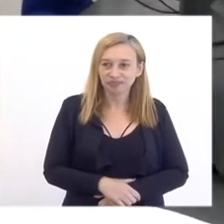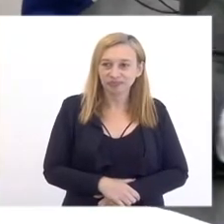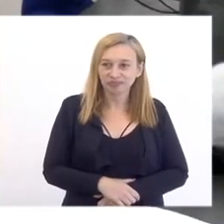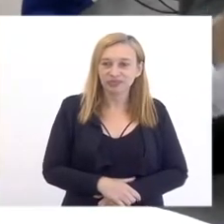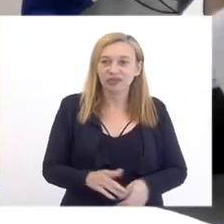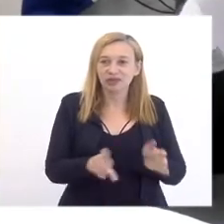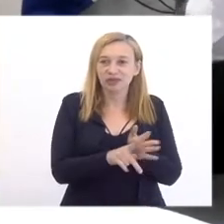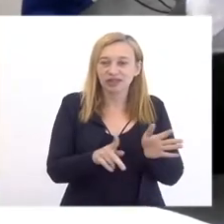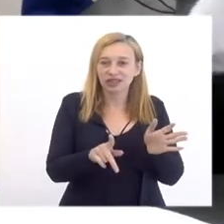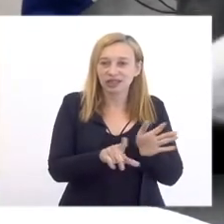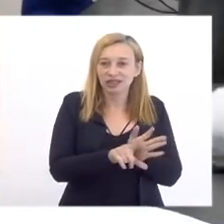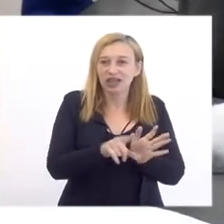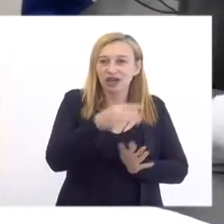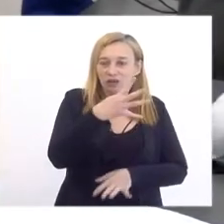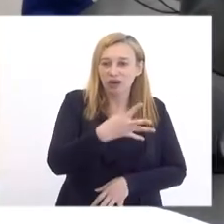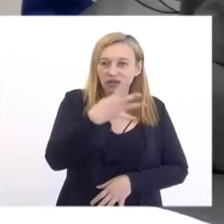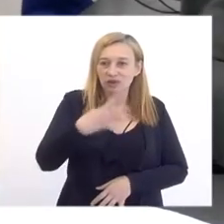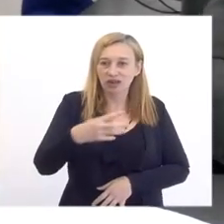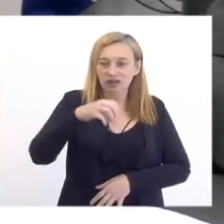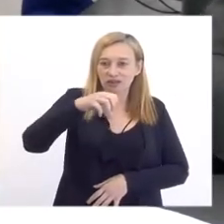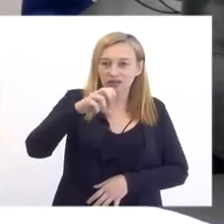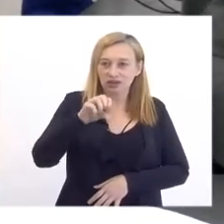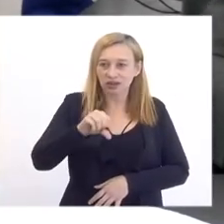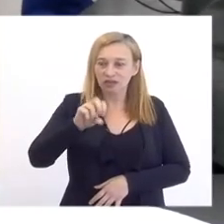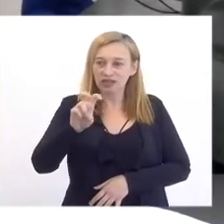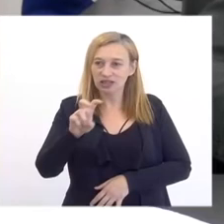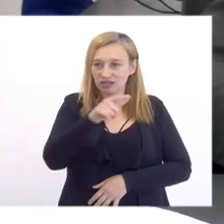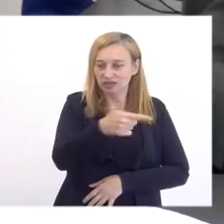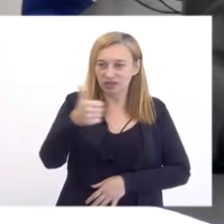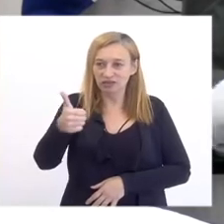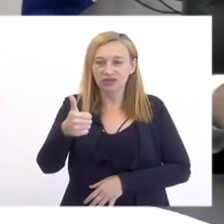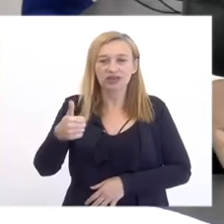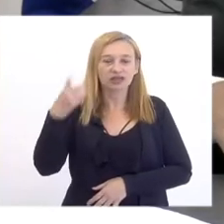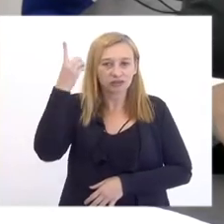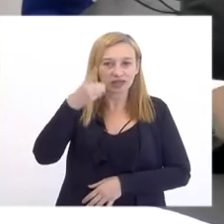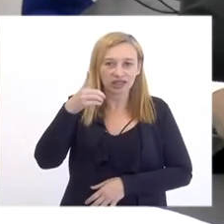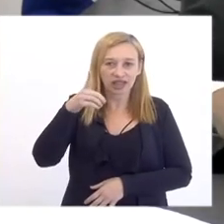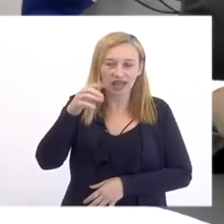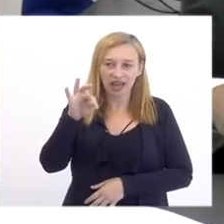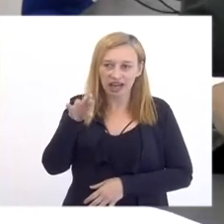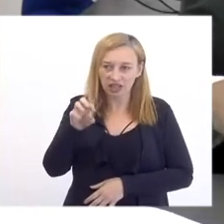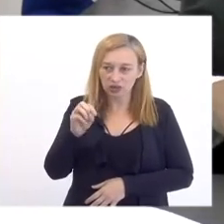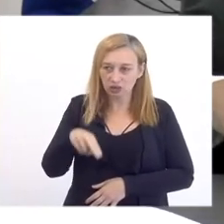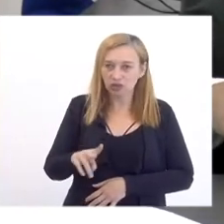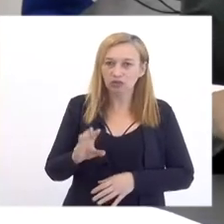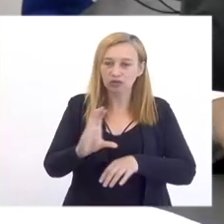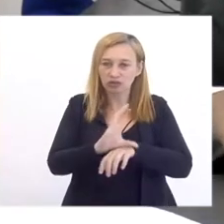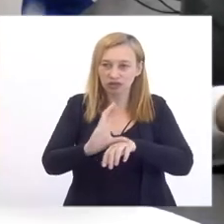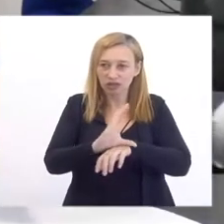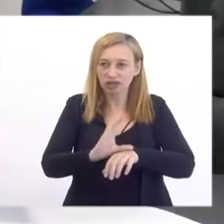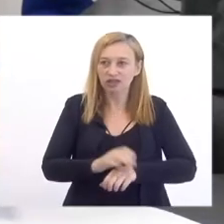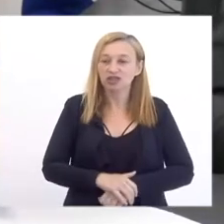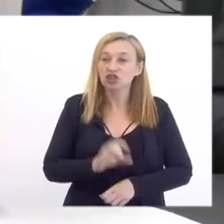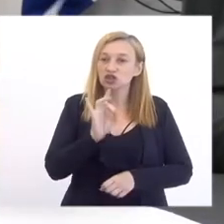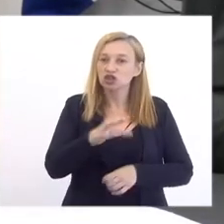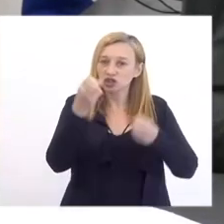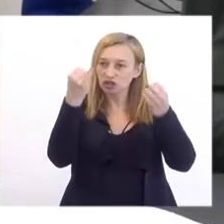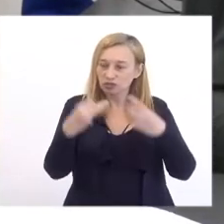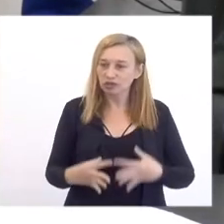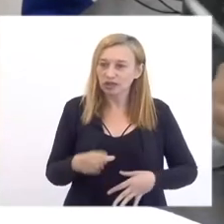23. Projeto de lei 4495/2021, autoria do deputado Wellington José, parecer pela constitucionalidade. Só explicando